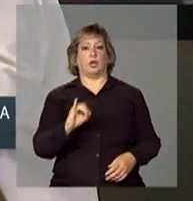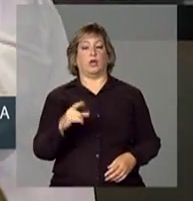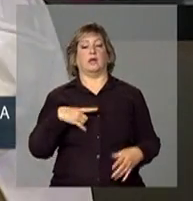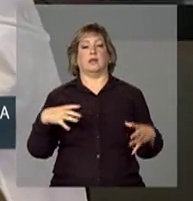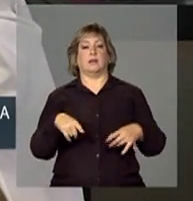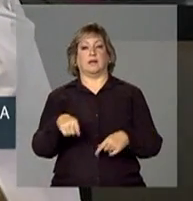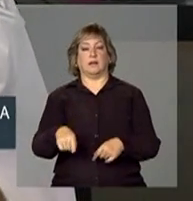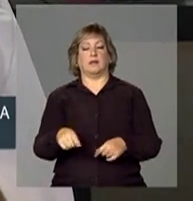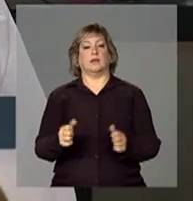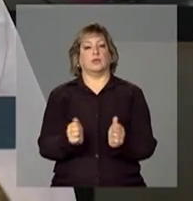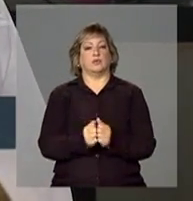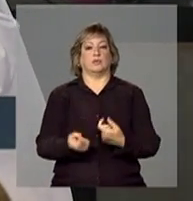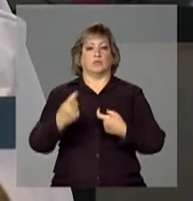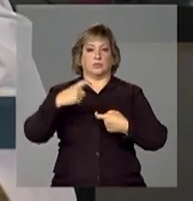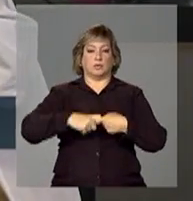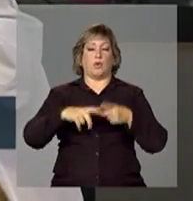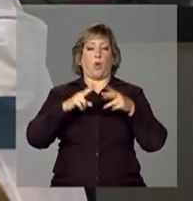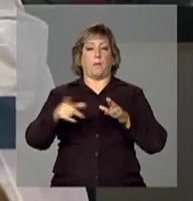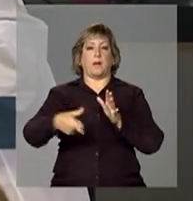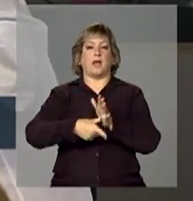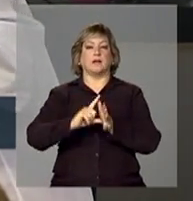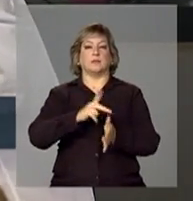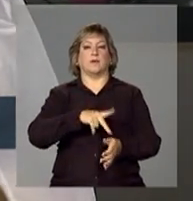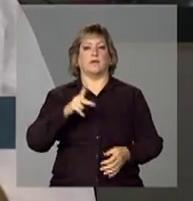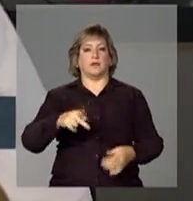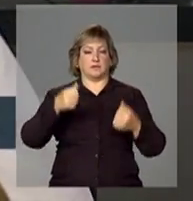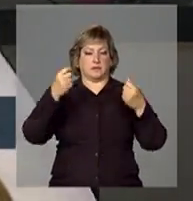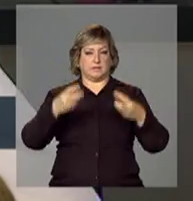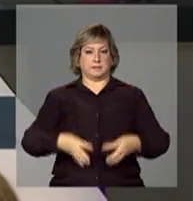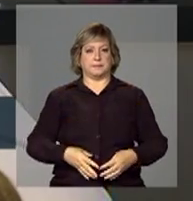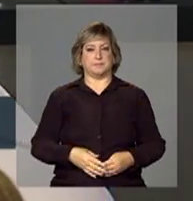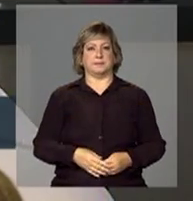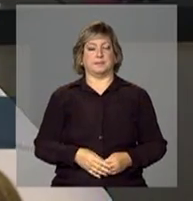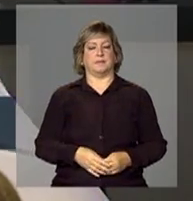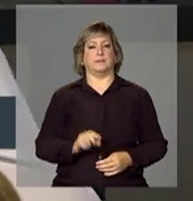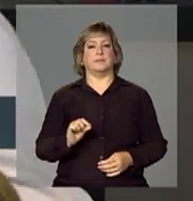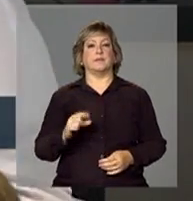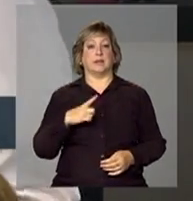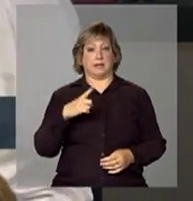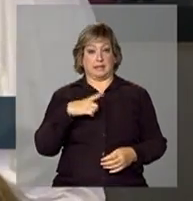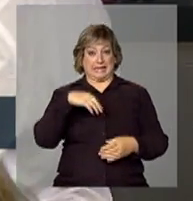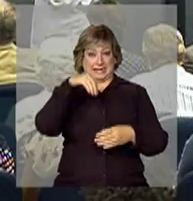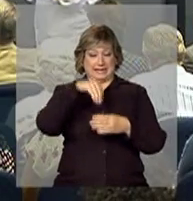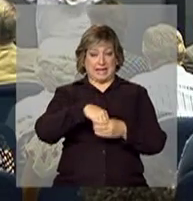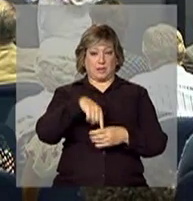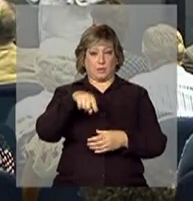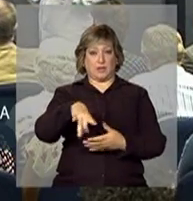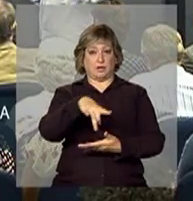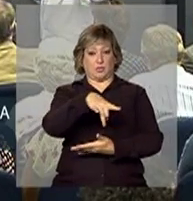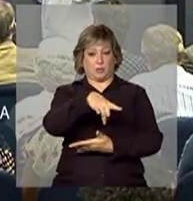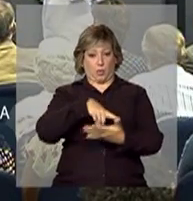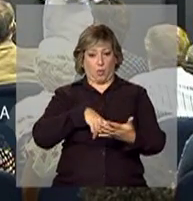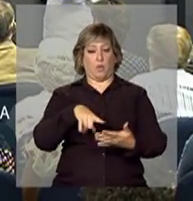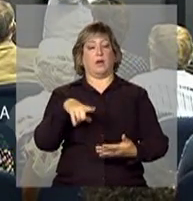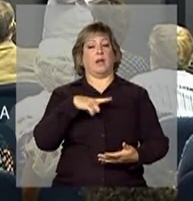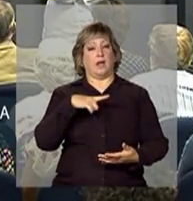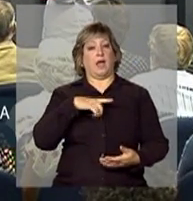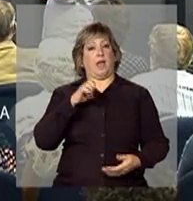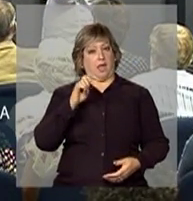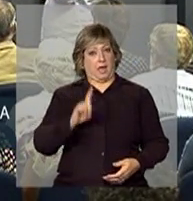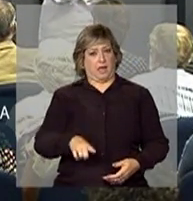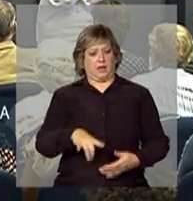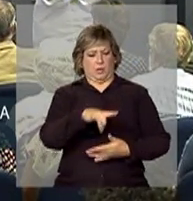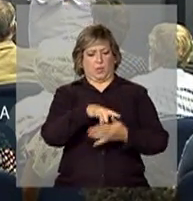braço operacional, como explicou o professor Paulo Sérgio Pinheiro. Dentro desse documento, é um documento grande, nós